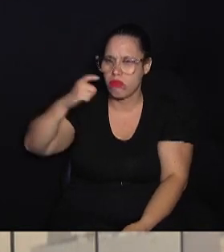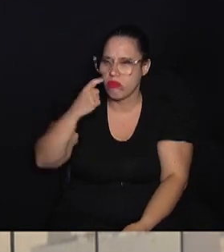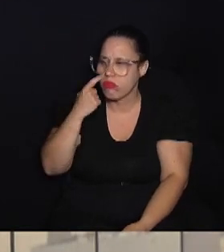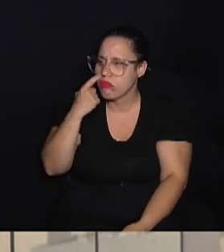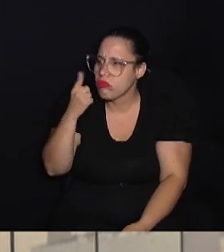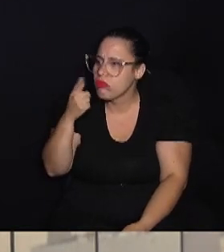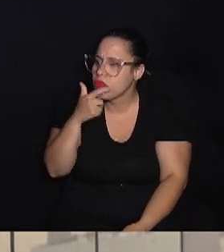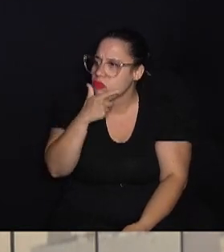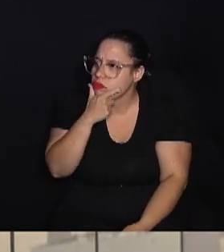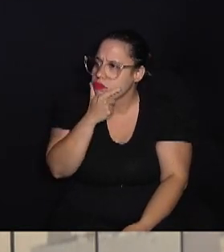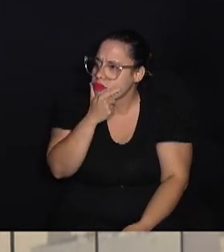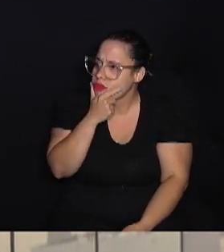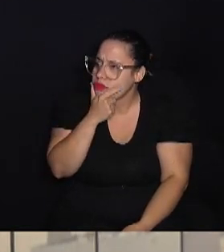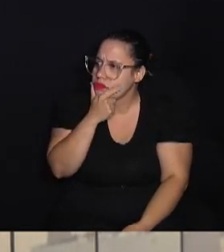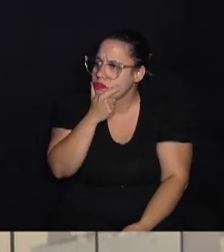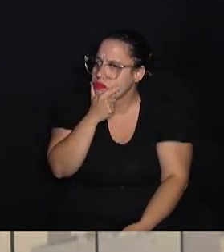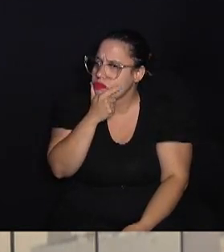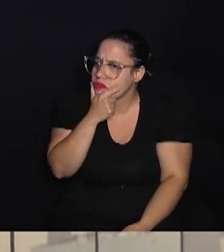está, digamos assim,